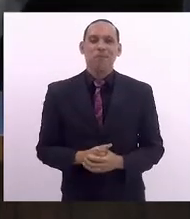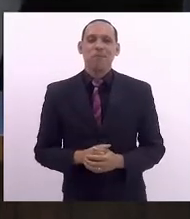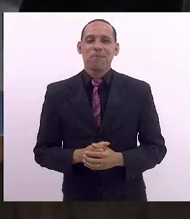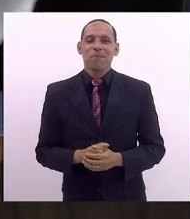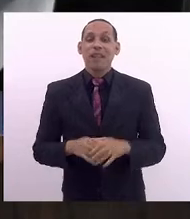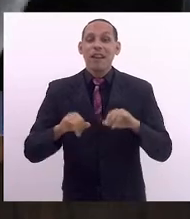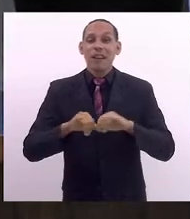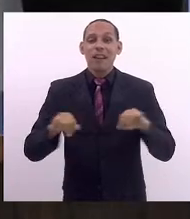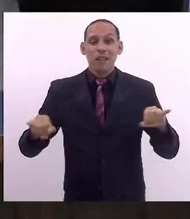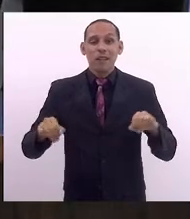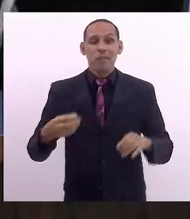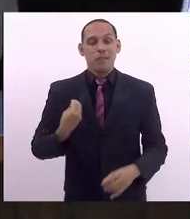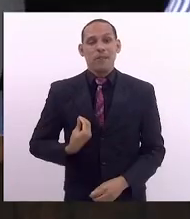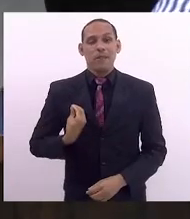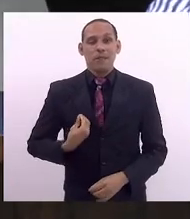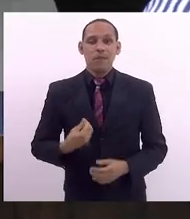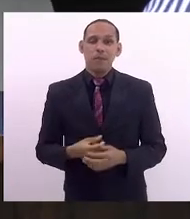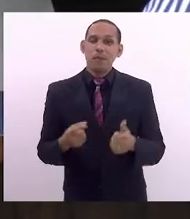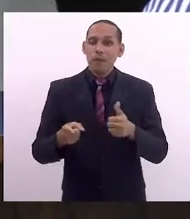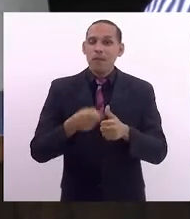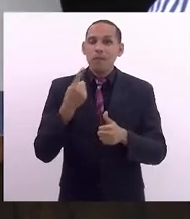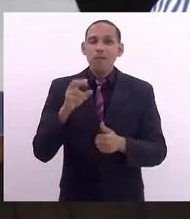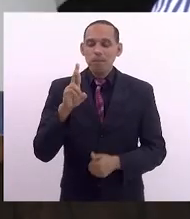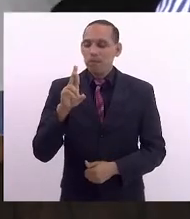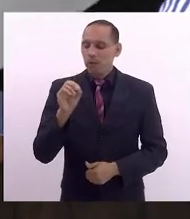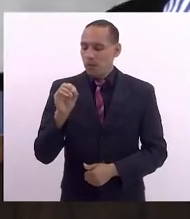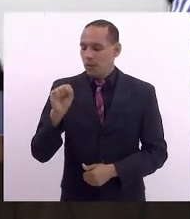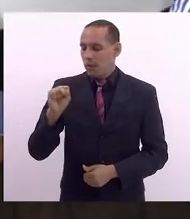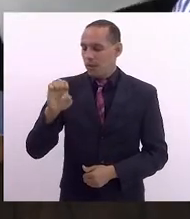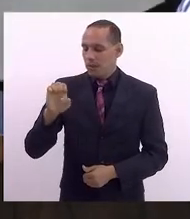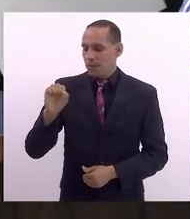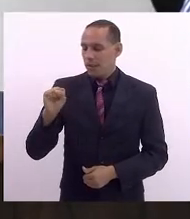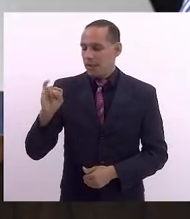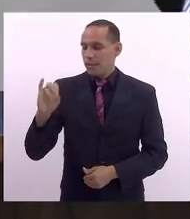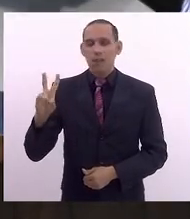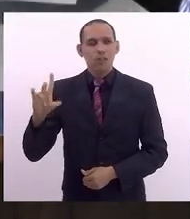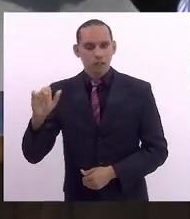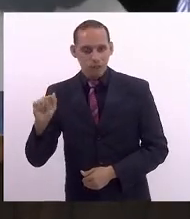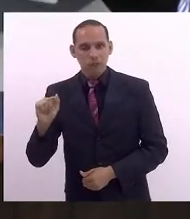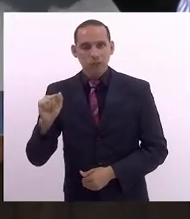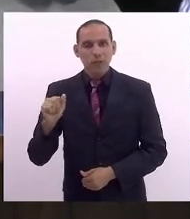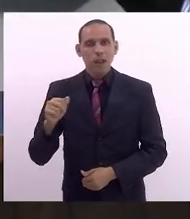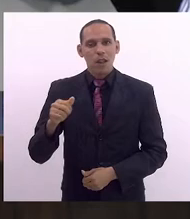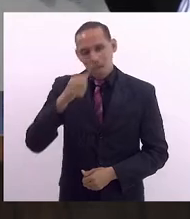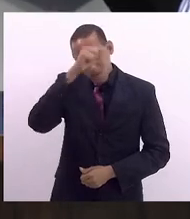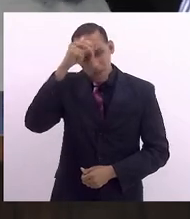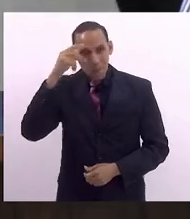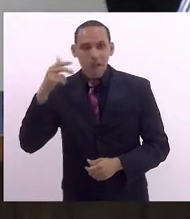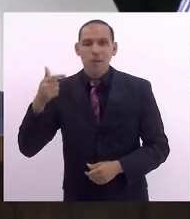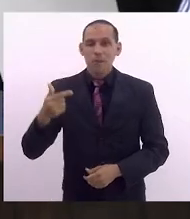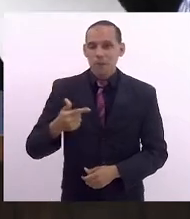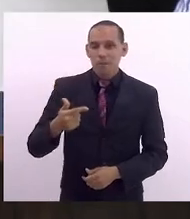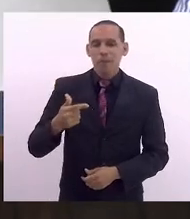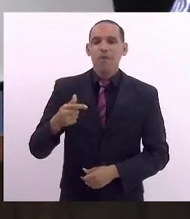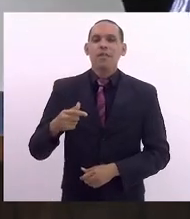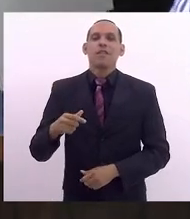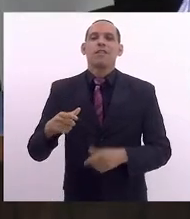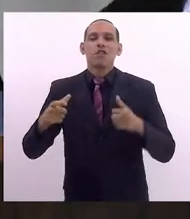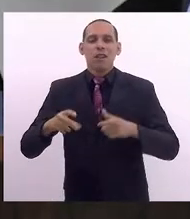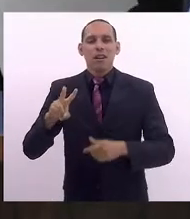Anunciar aqui presenças. Primeiramente, Rose Silva, que é vice-prefeita de Vassouras. Seja muito bem-vinda,